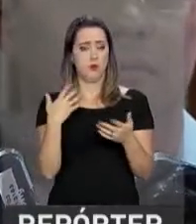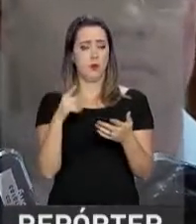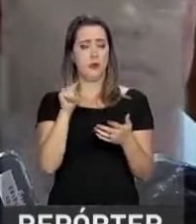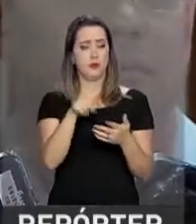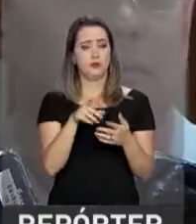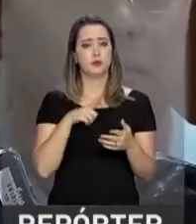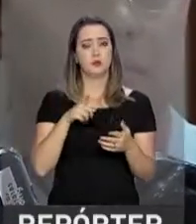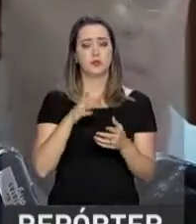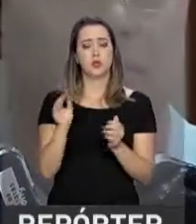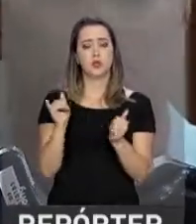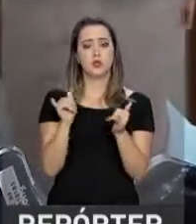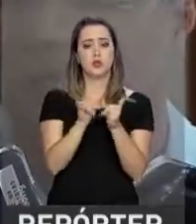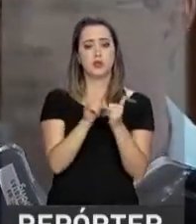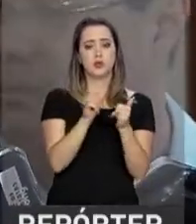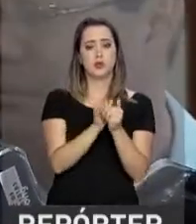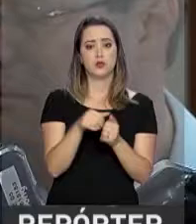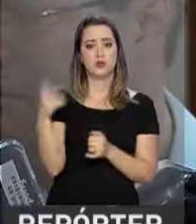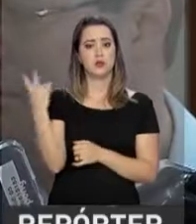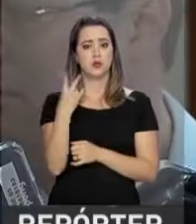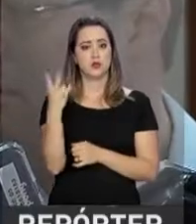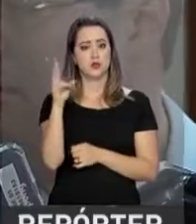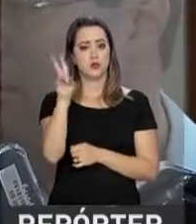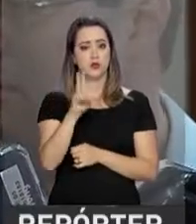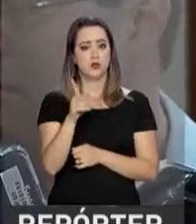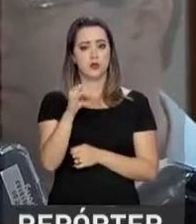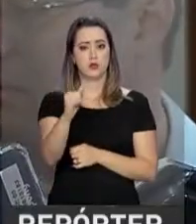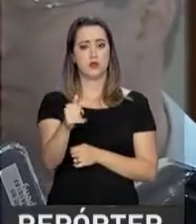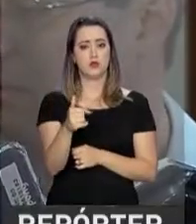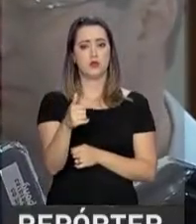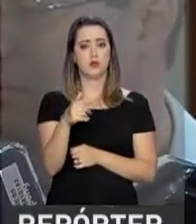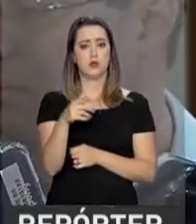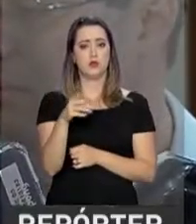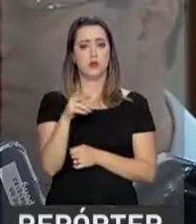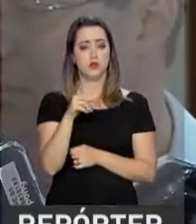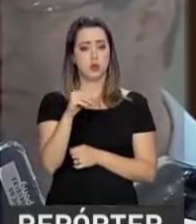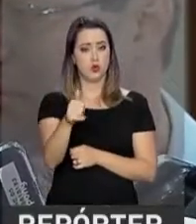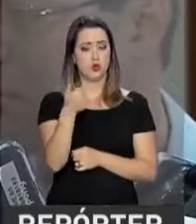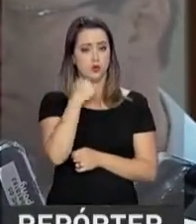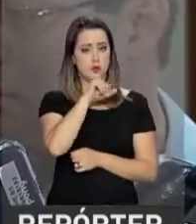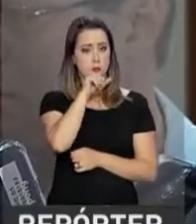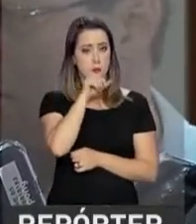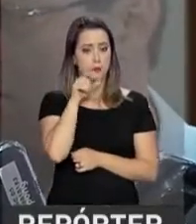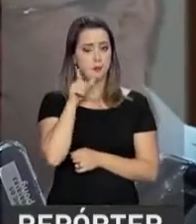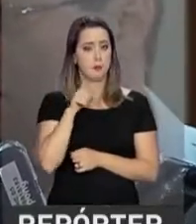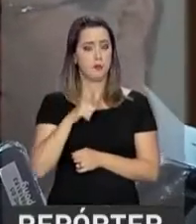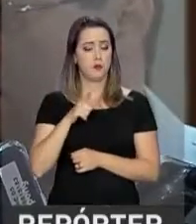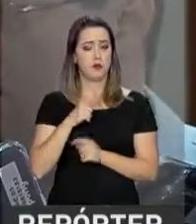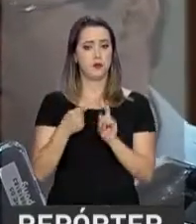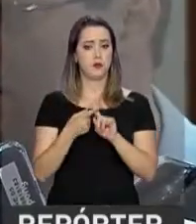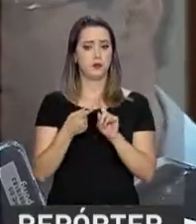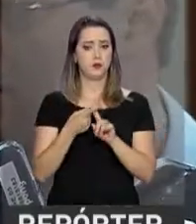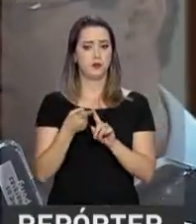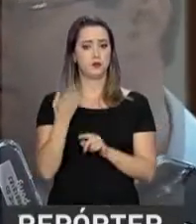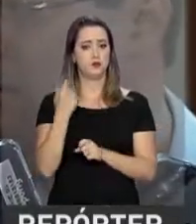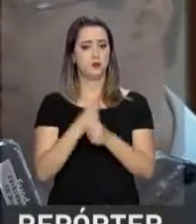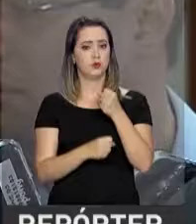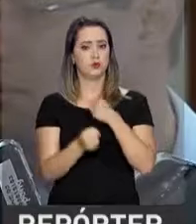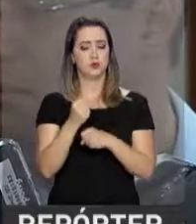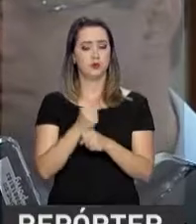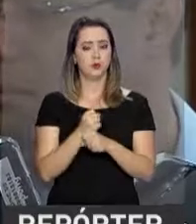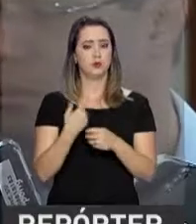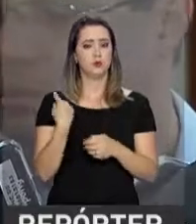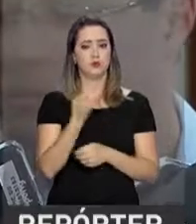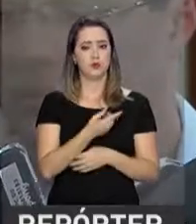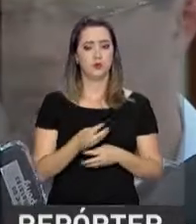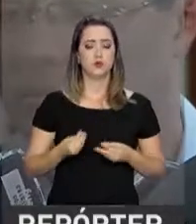serão objecto do ídolo será o segundo em dutos diz da mãe medida do dia das mães que têm o seu primeiro evidente que no ano passado e